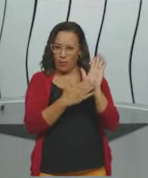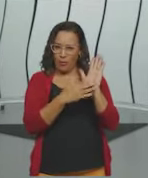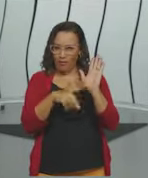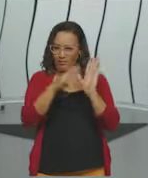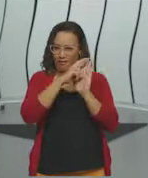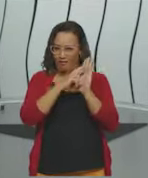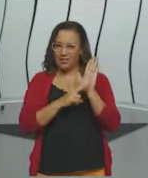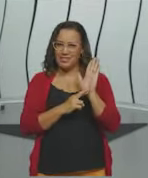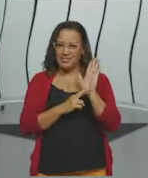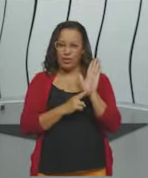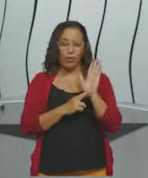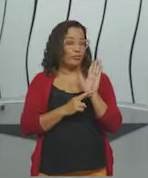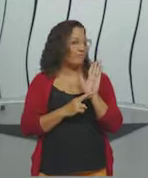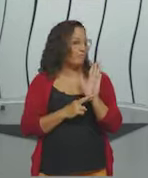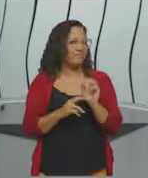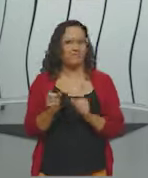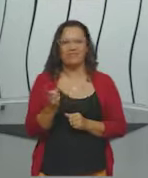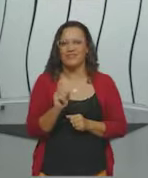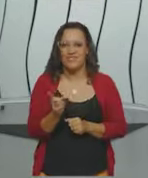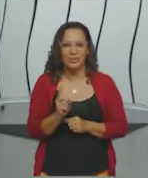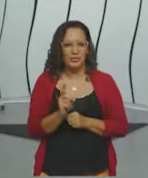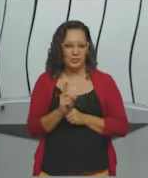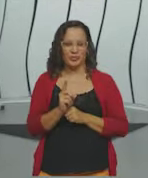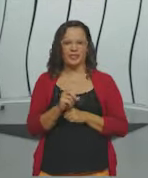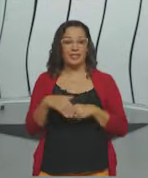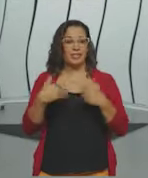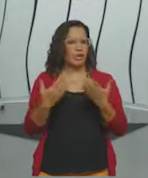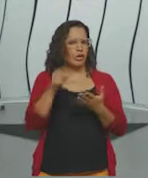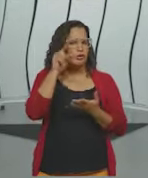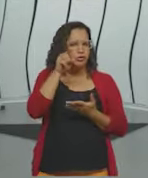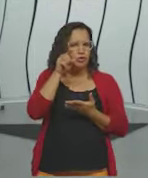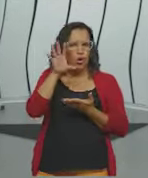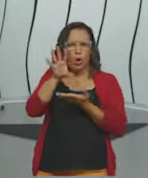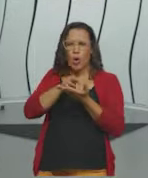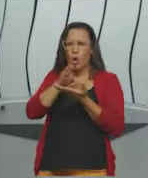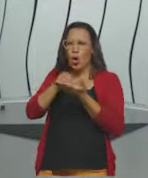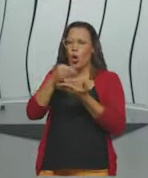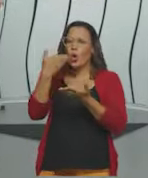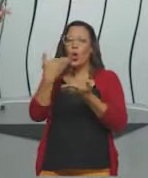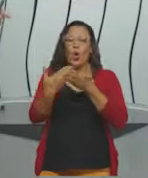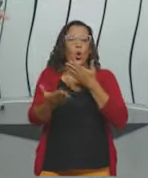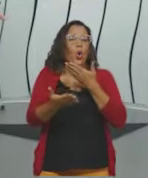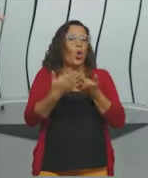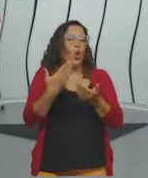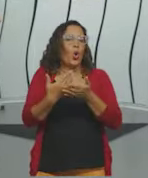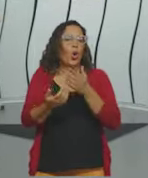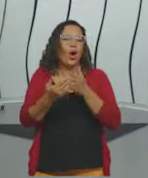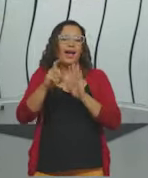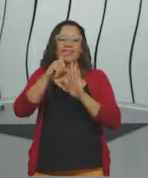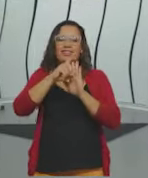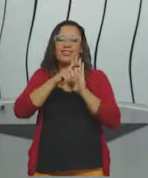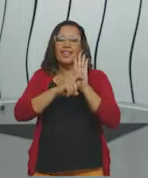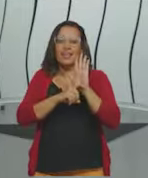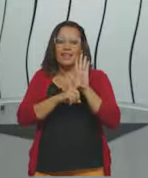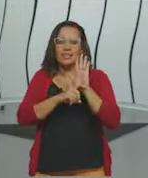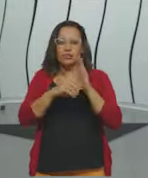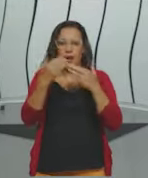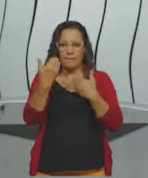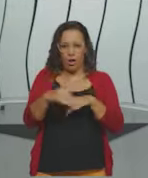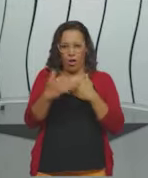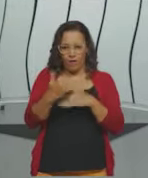redação. Não, gente. Se você copiar de qualquer texto da prova,